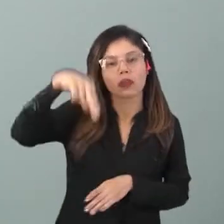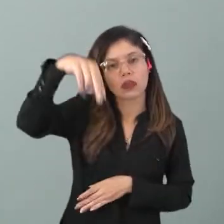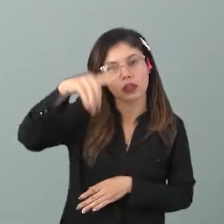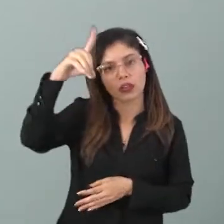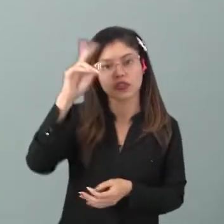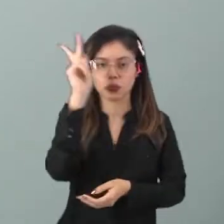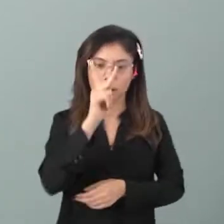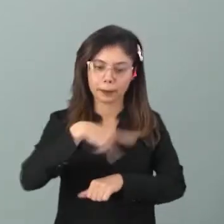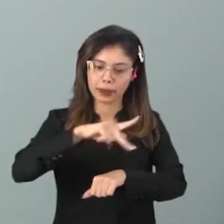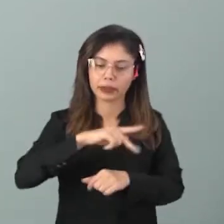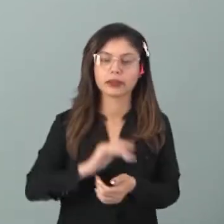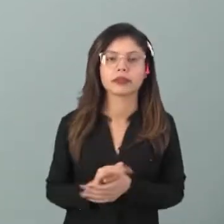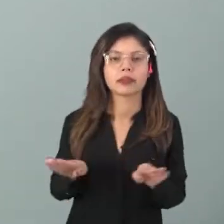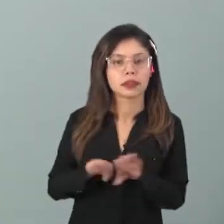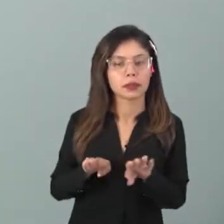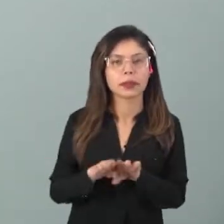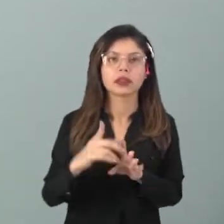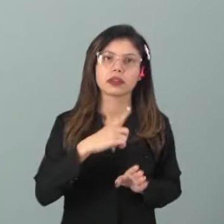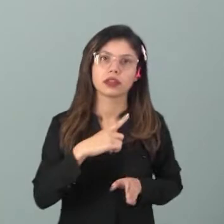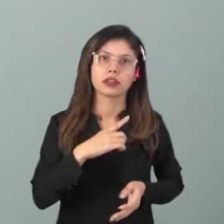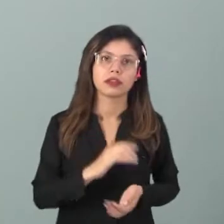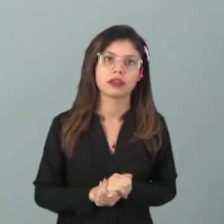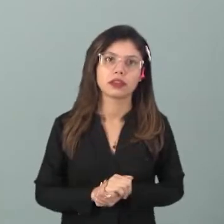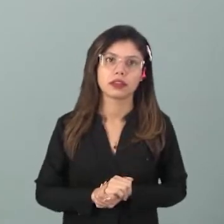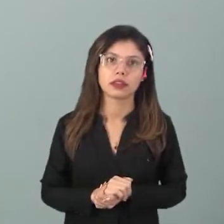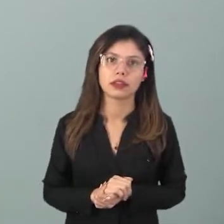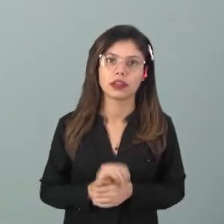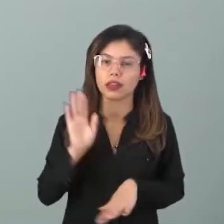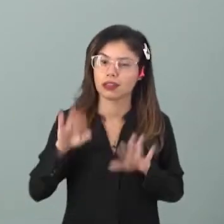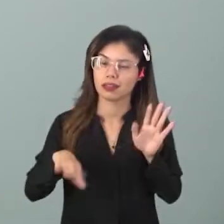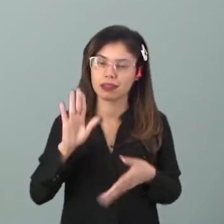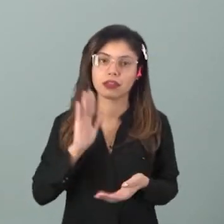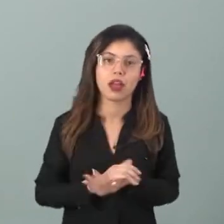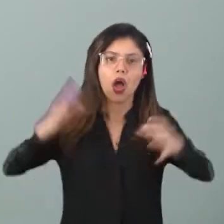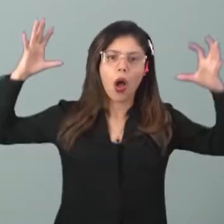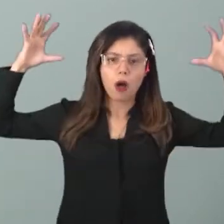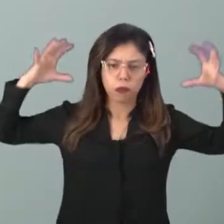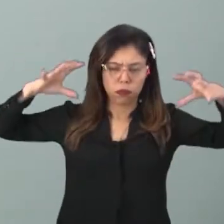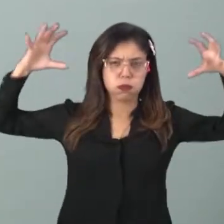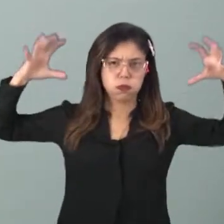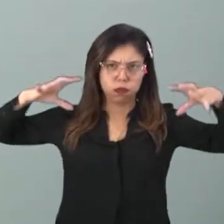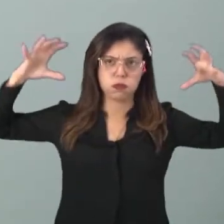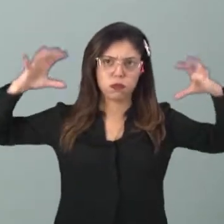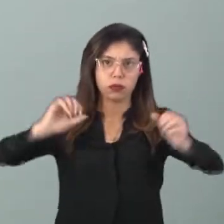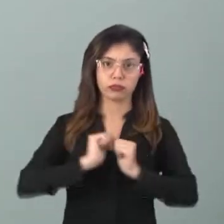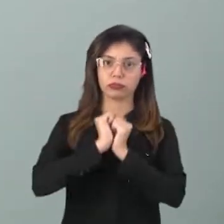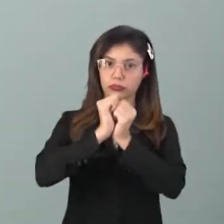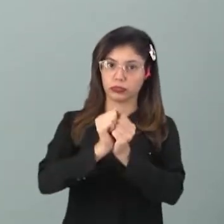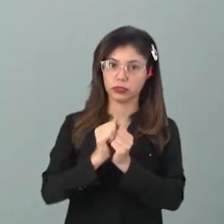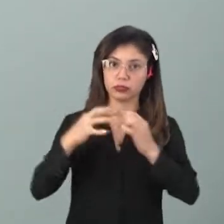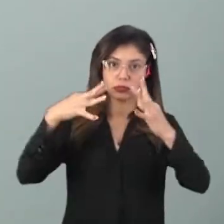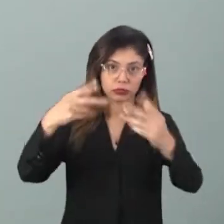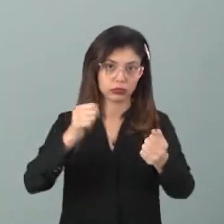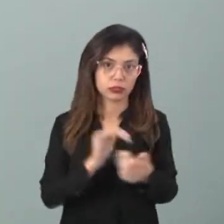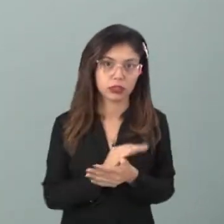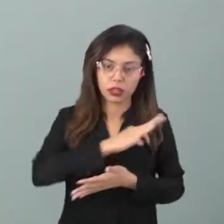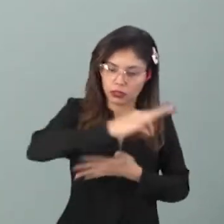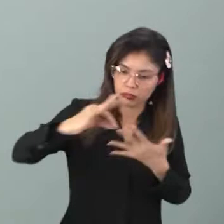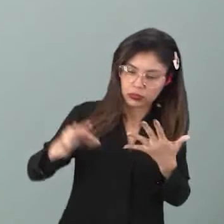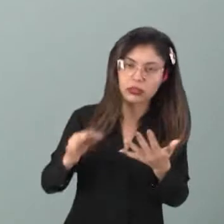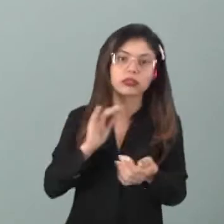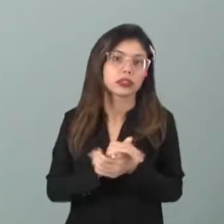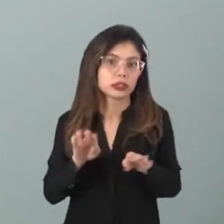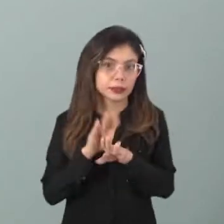nordeste do país. E também nós temos, às vezes, a intensificação das chuvas, né? E juntando isso com alguns fenômenos